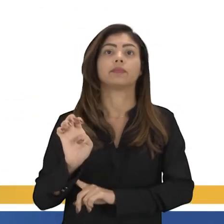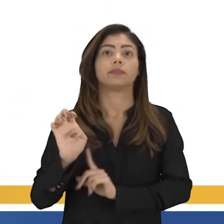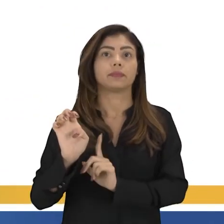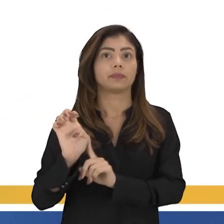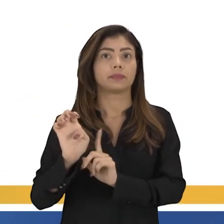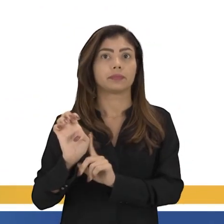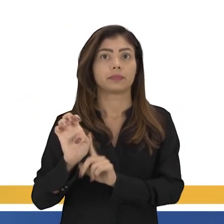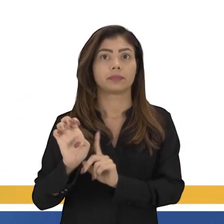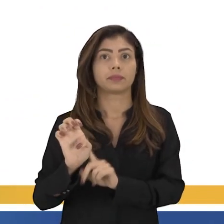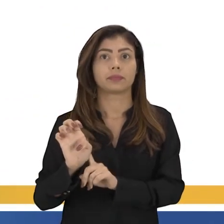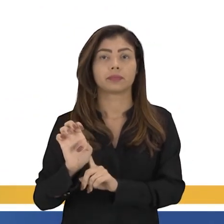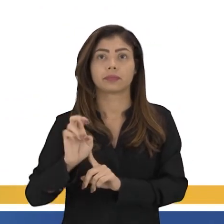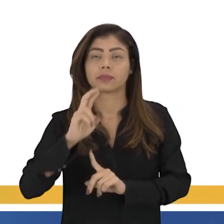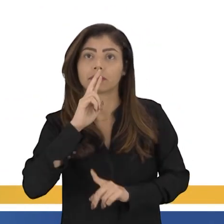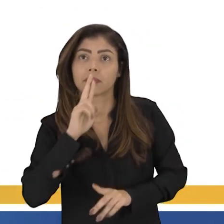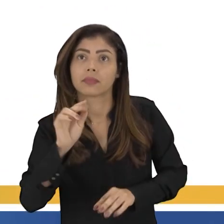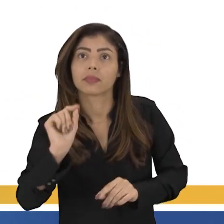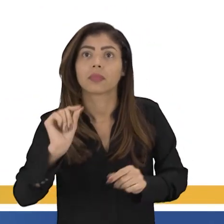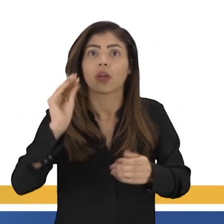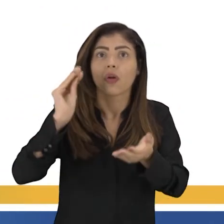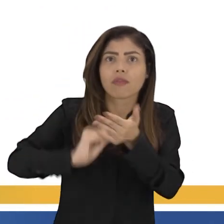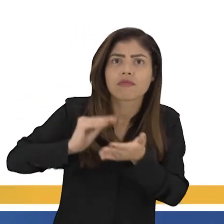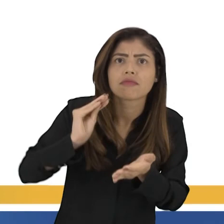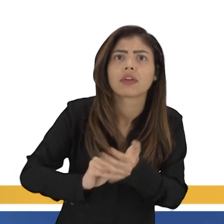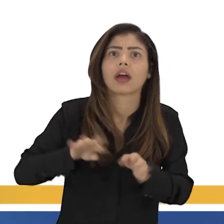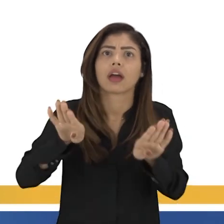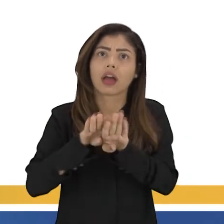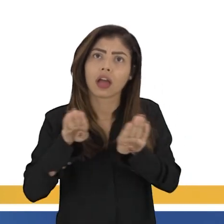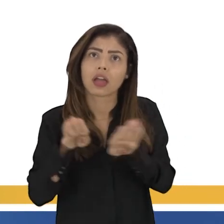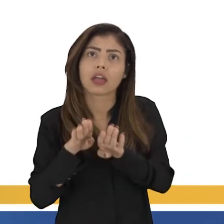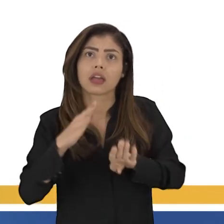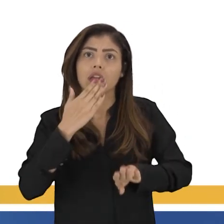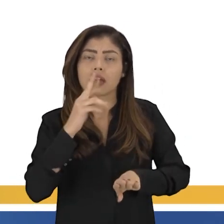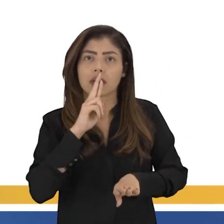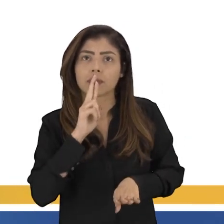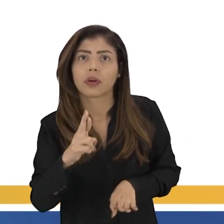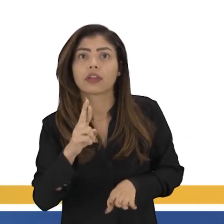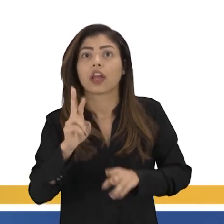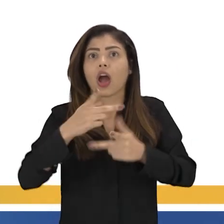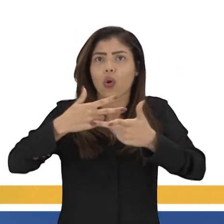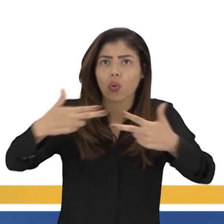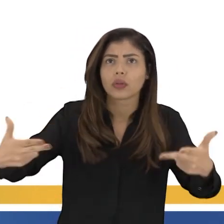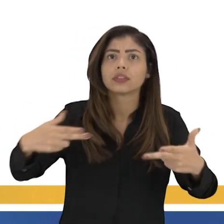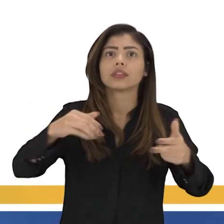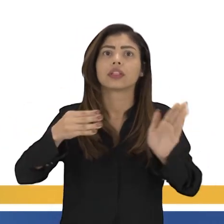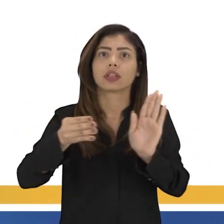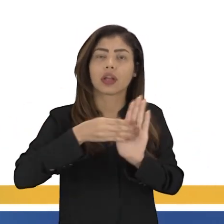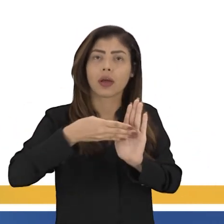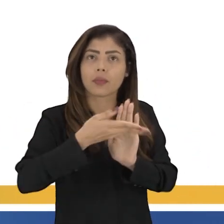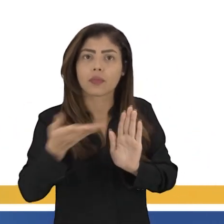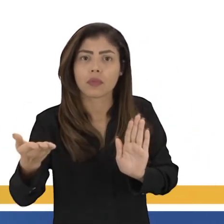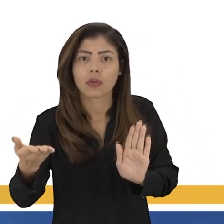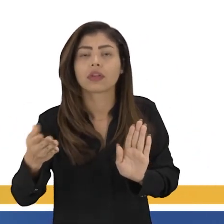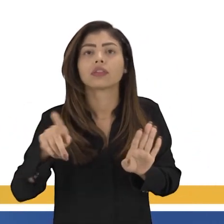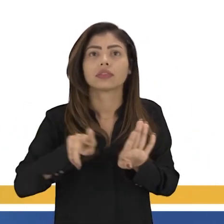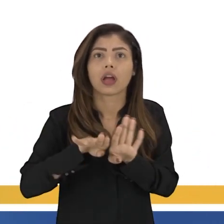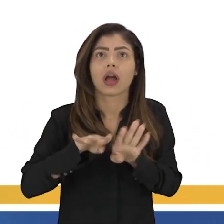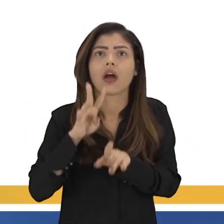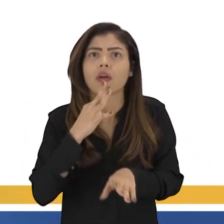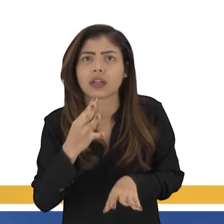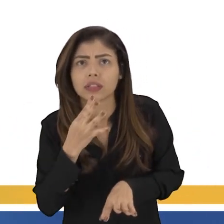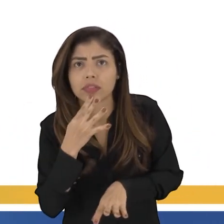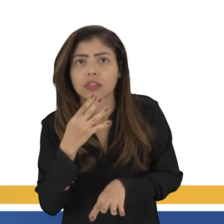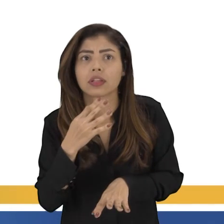aqui, resolução. O fato de o garoto ter chamado o livro de coisa, thing, mostra seu desconhecimento em relação ao seu método